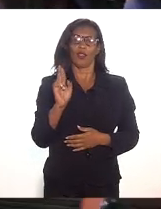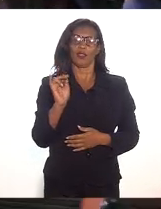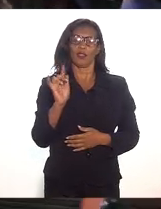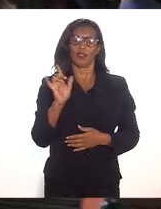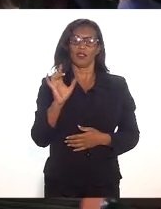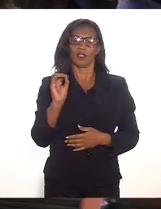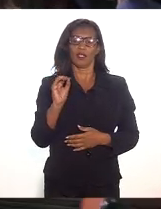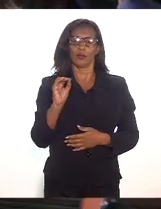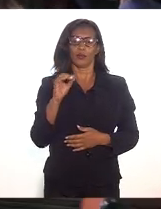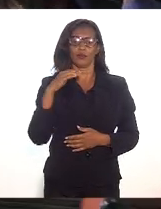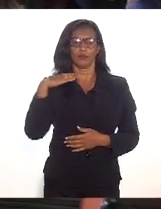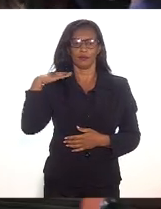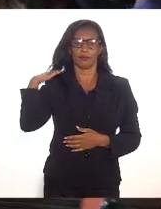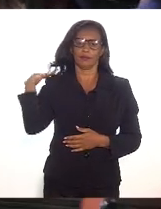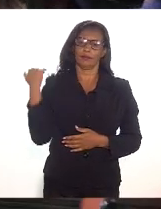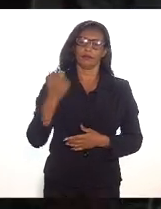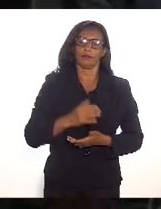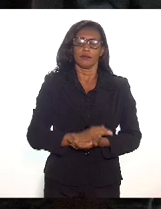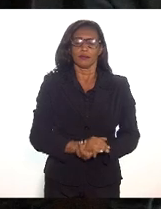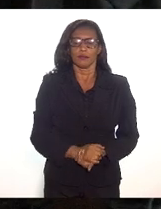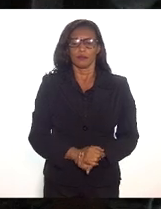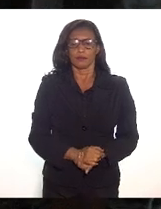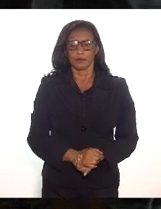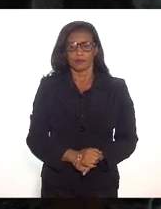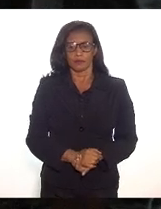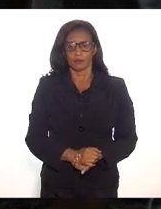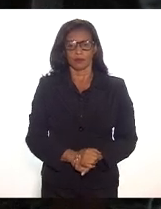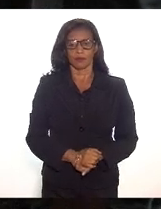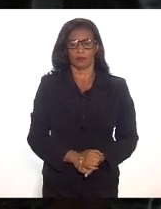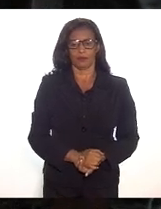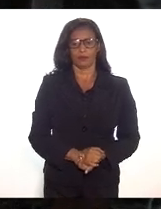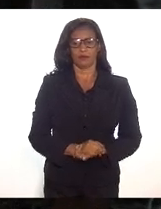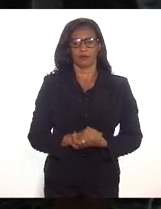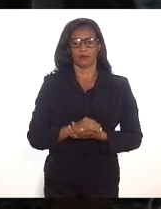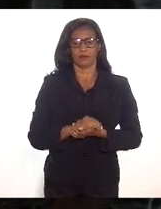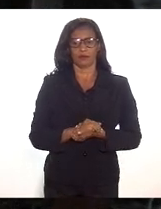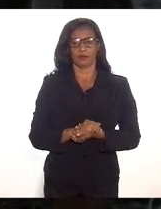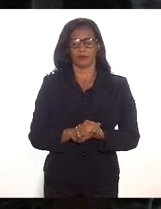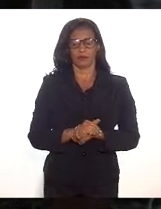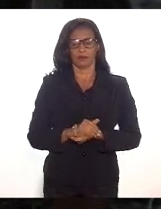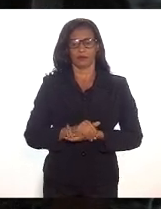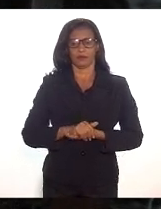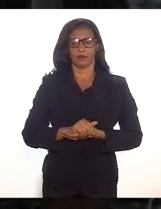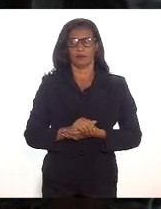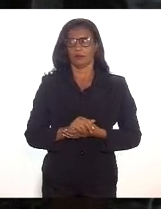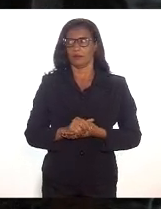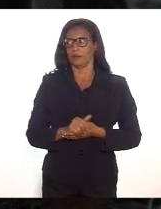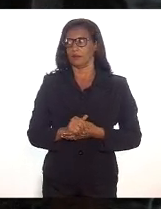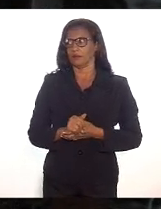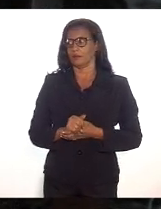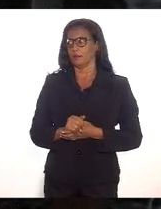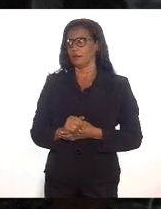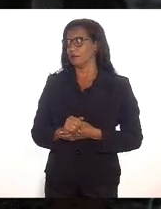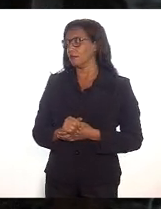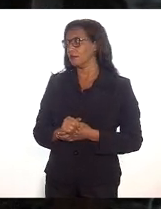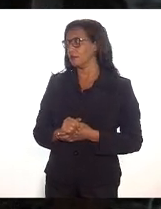Com a palavra, o deputado Rodrigo Amorim.